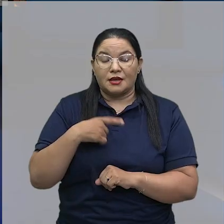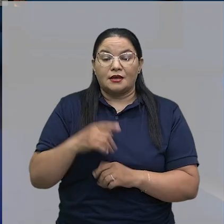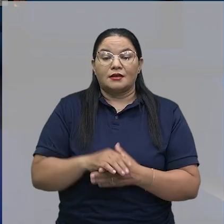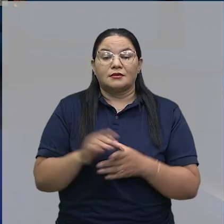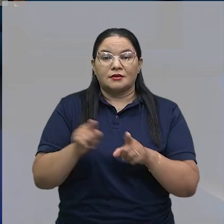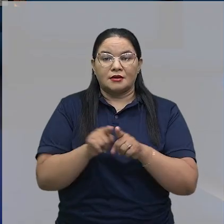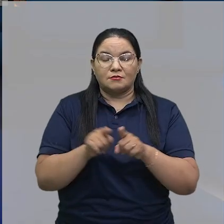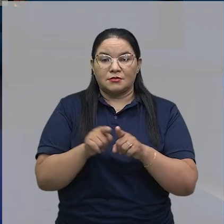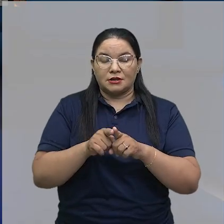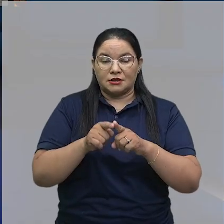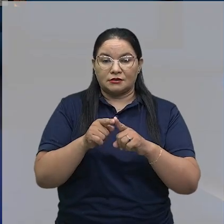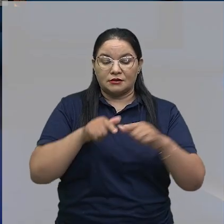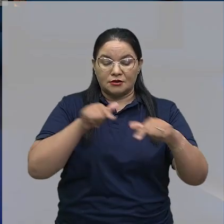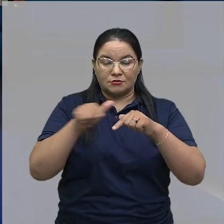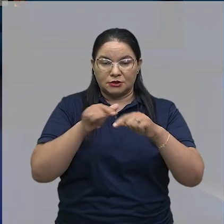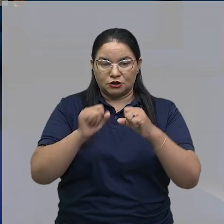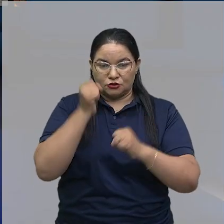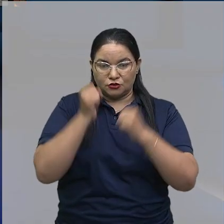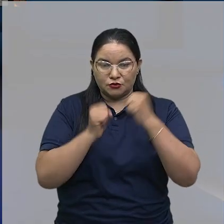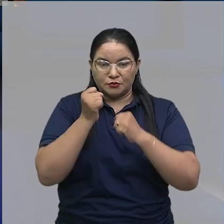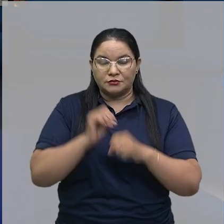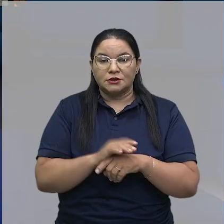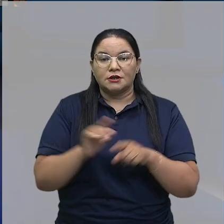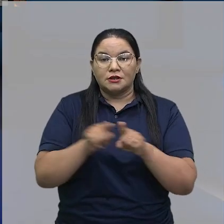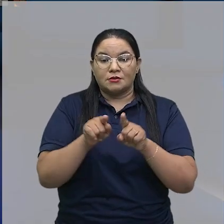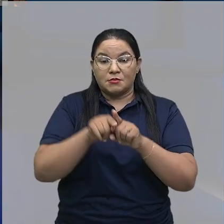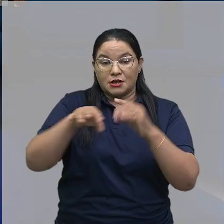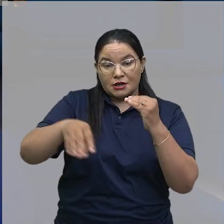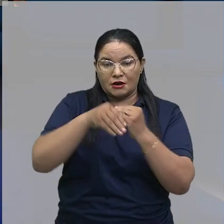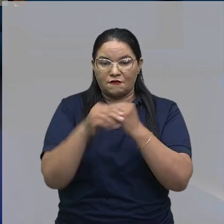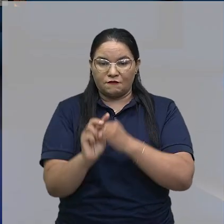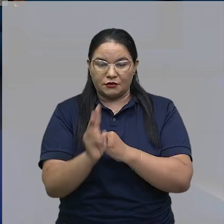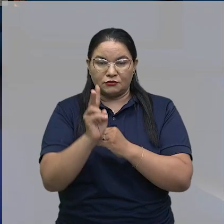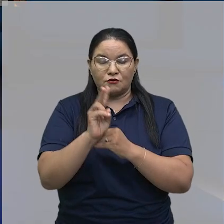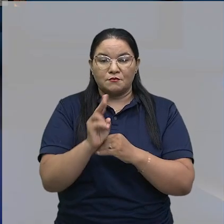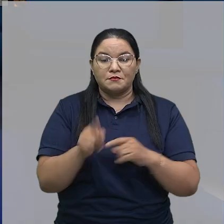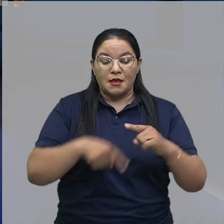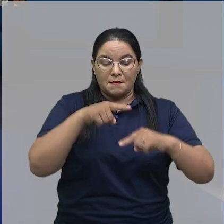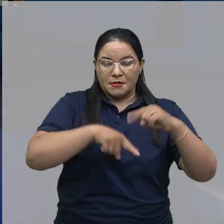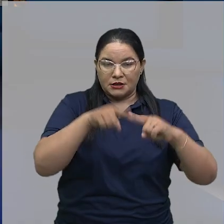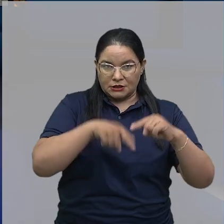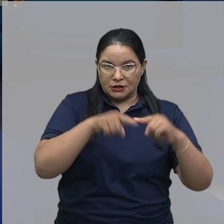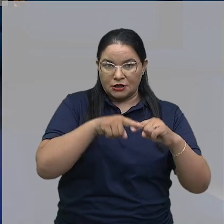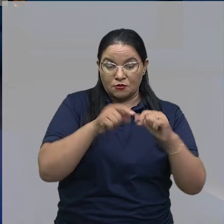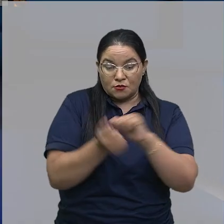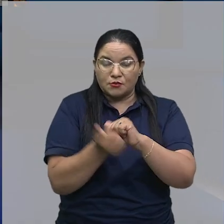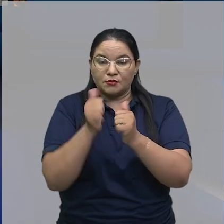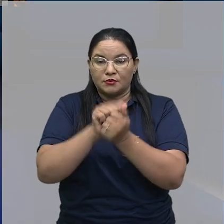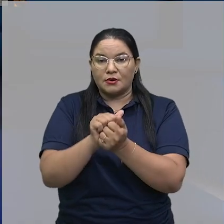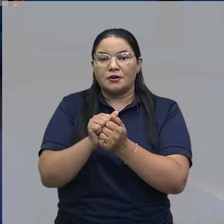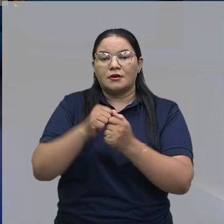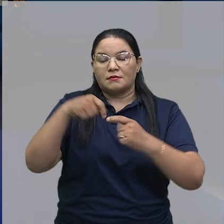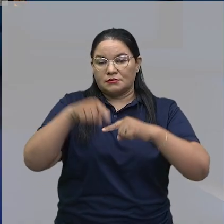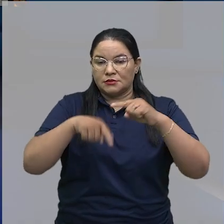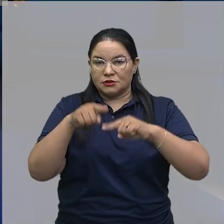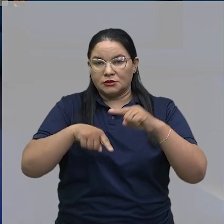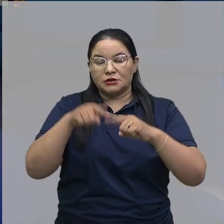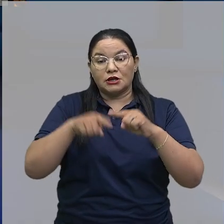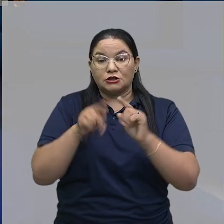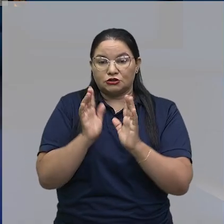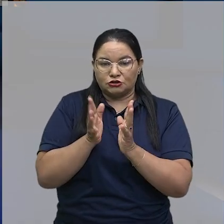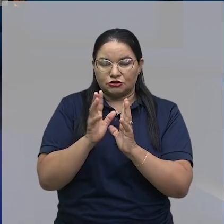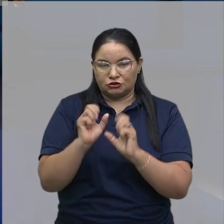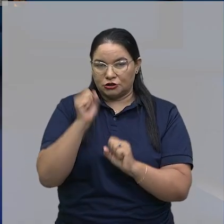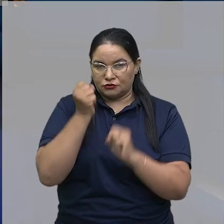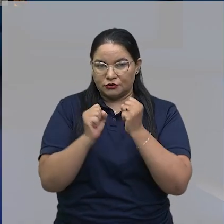industrial. Agrega valor ao produto do setor primário, porque ele transforma a matéria-prima em um bem já industrializado, tá?